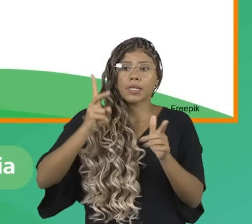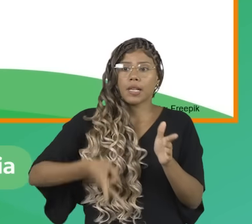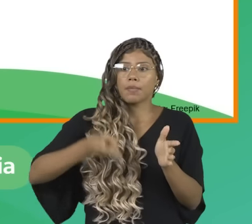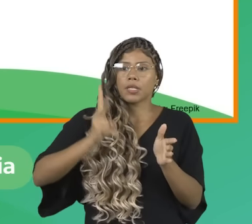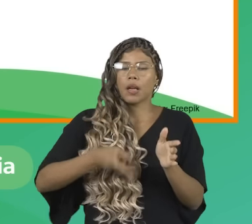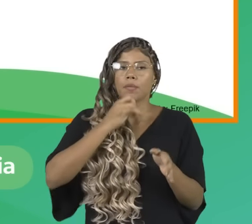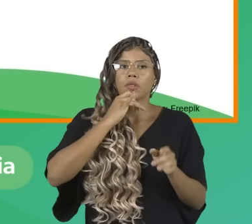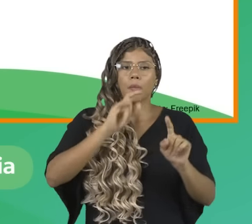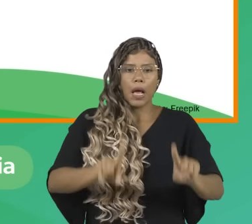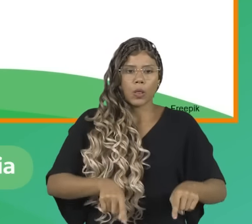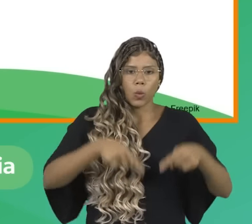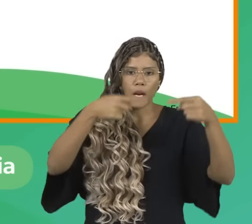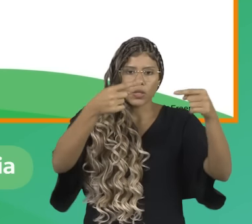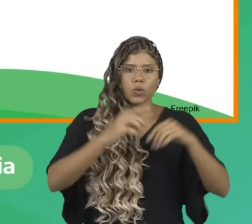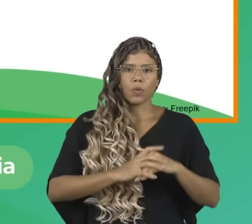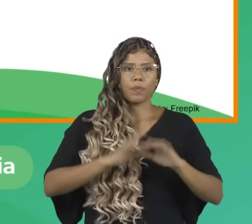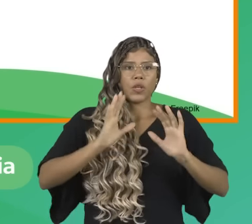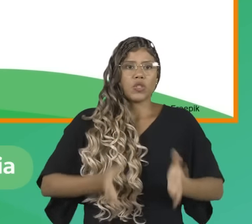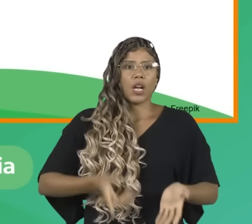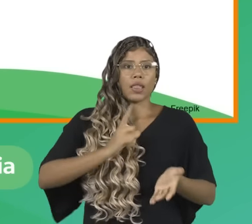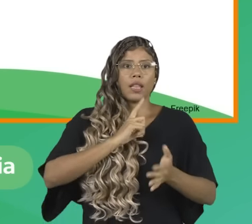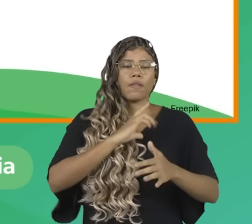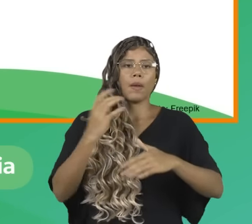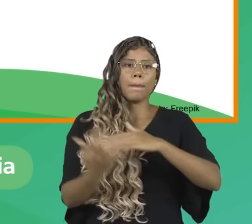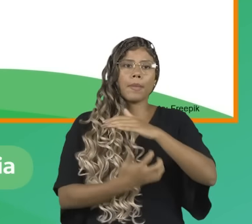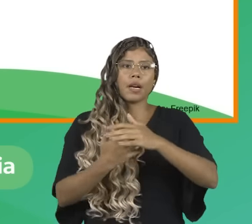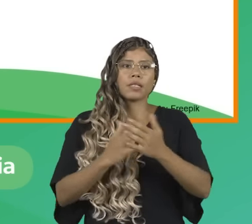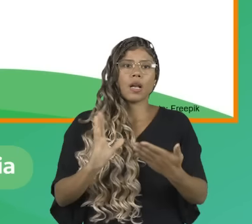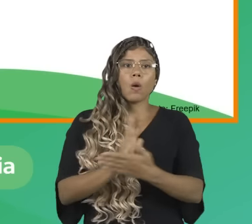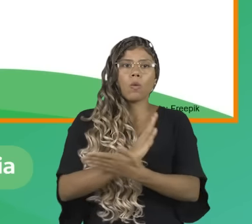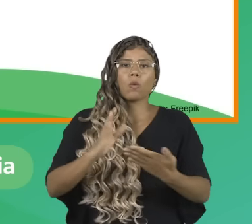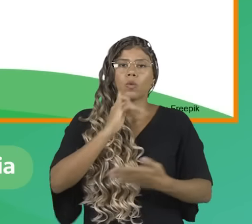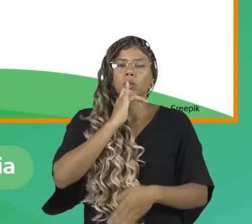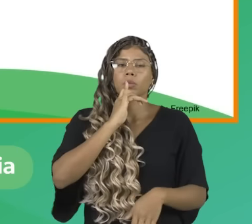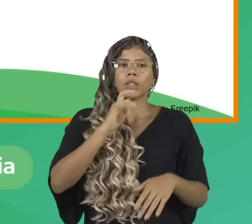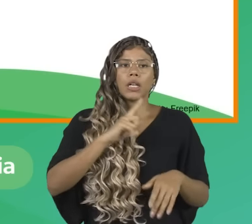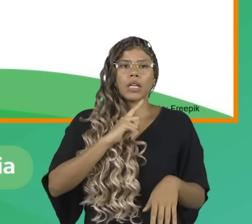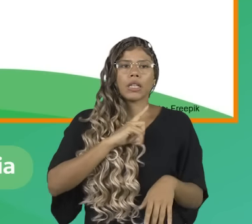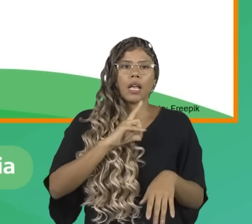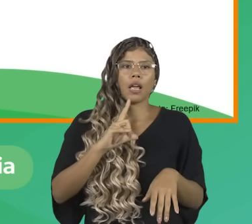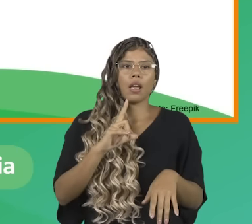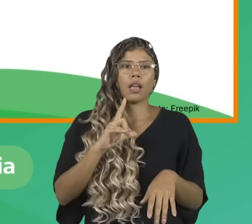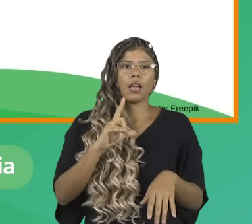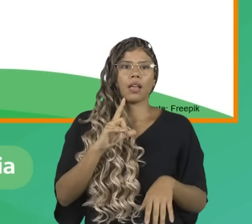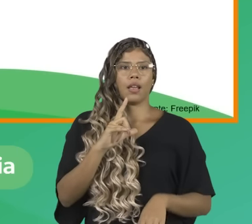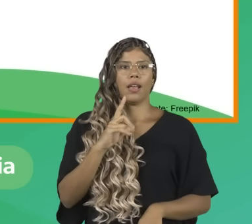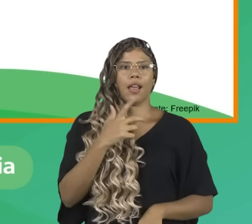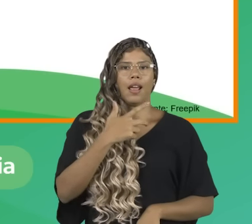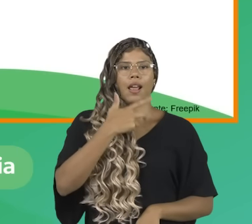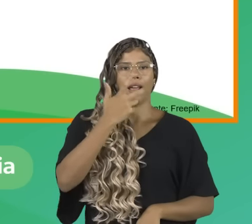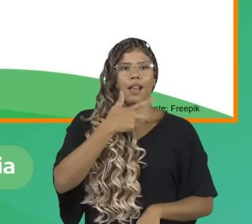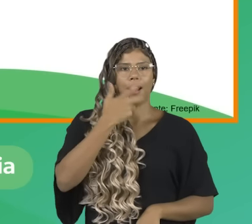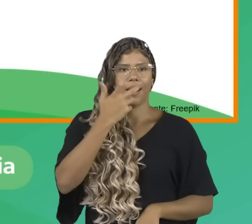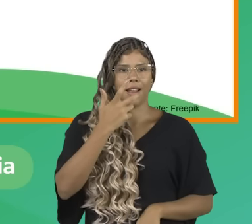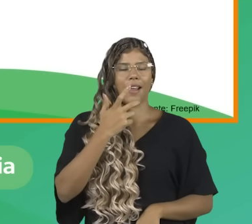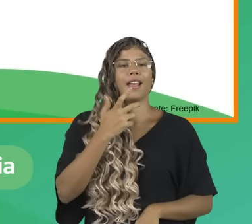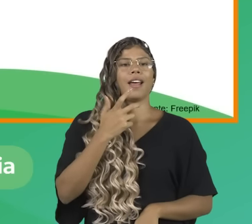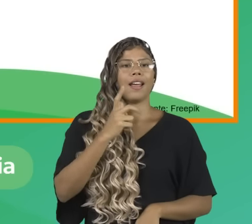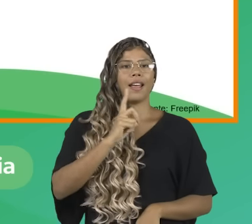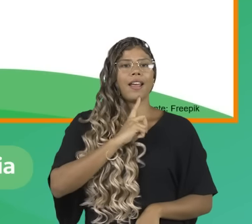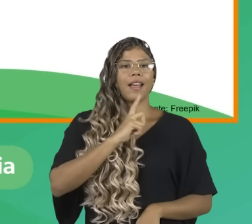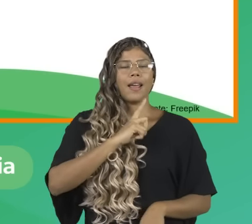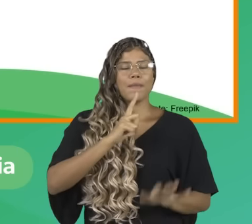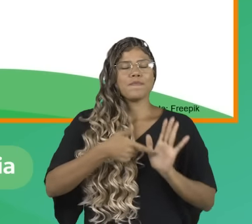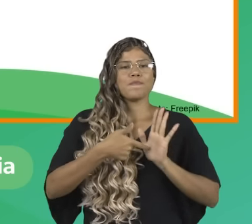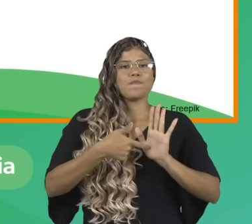teve inclusive empresas, como uma certa maçã mordida, que atestou, depois de um